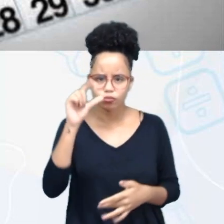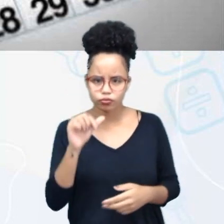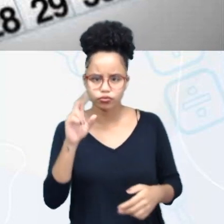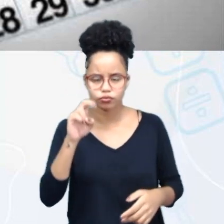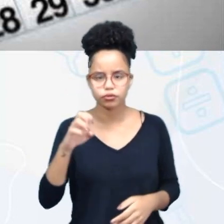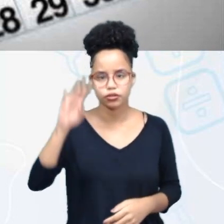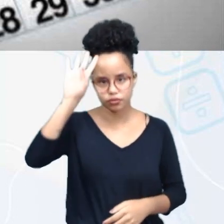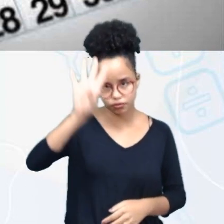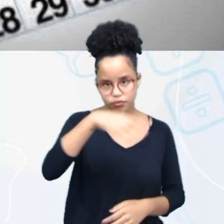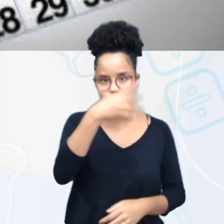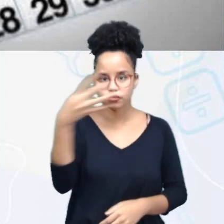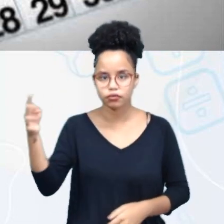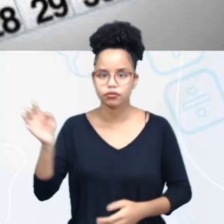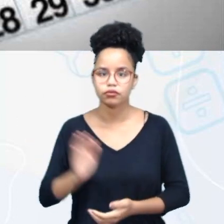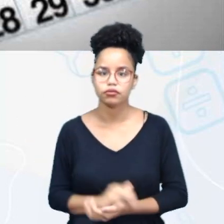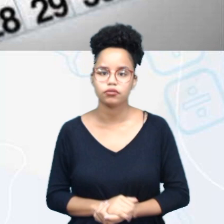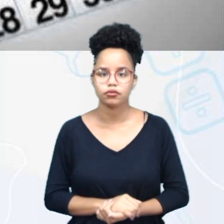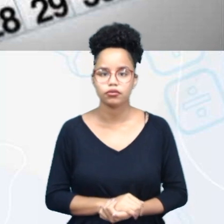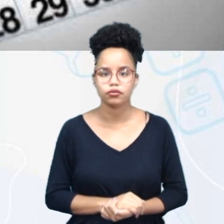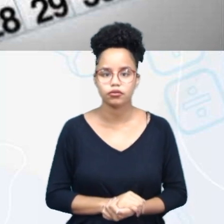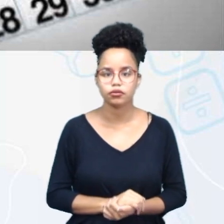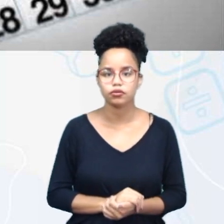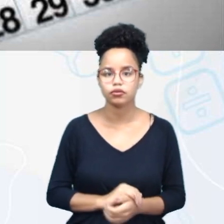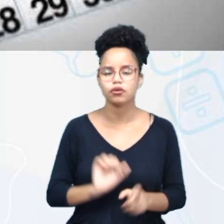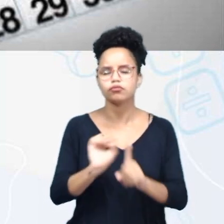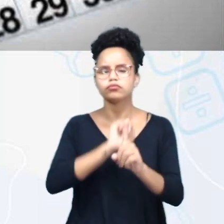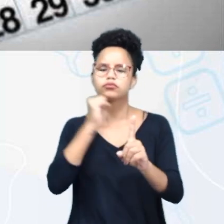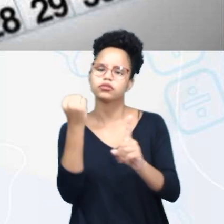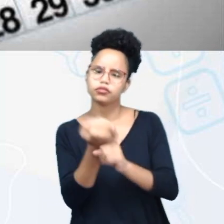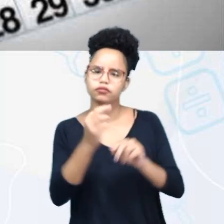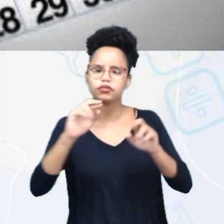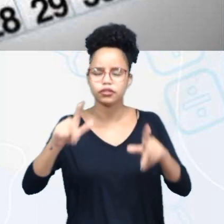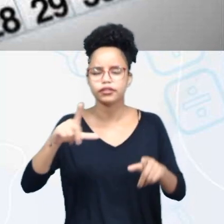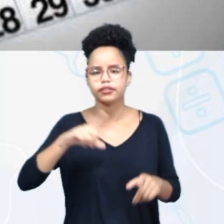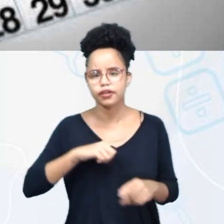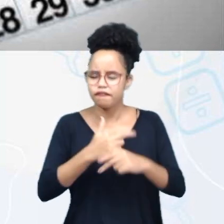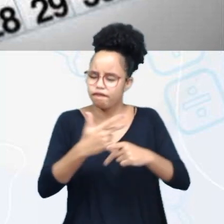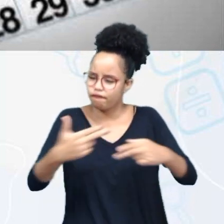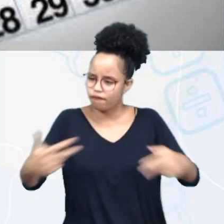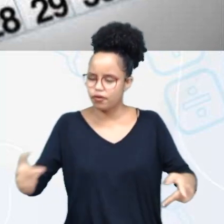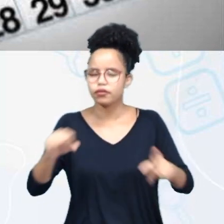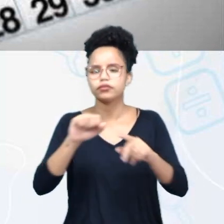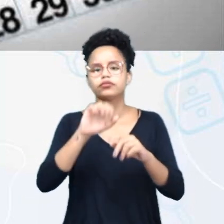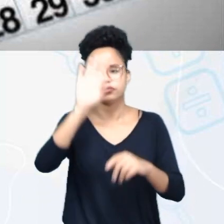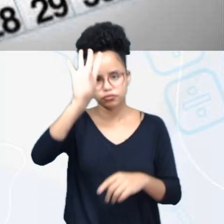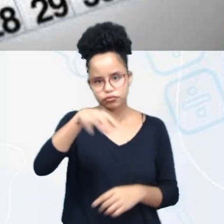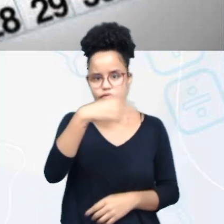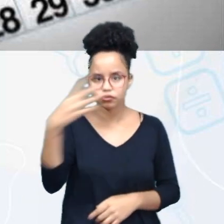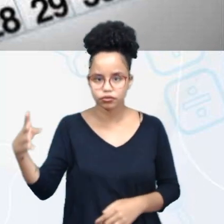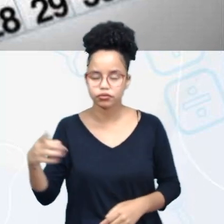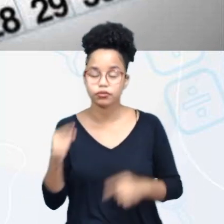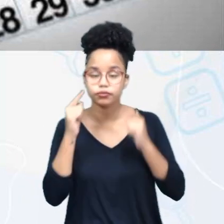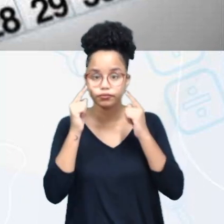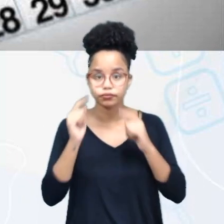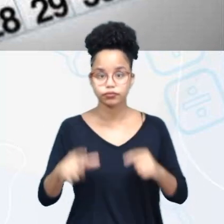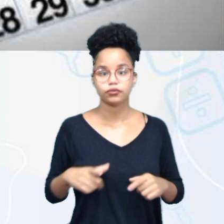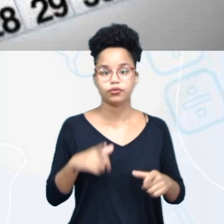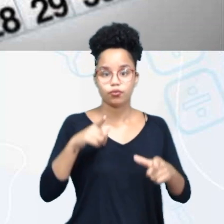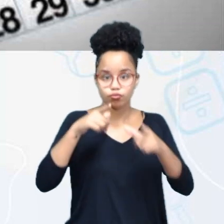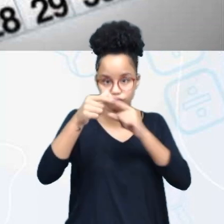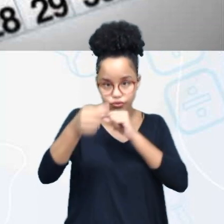calendário. Sociedades diferentes têm diferentes calendários. A exemplo, o calendário chinês, que é